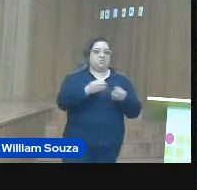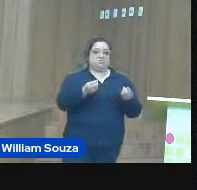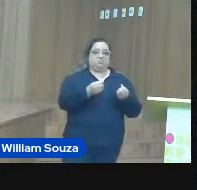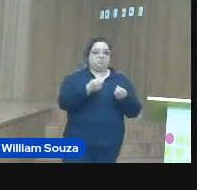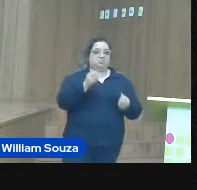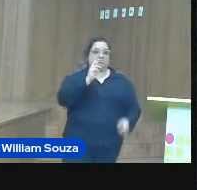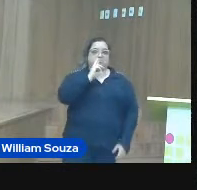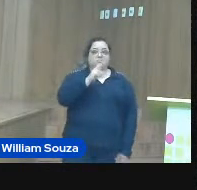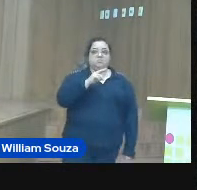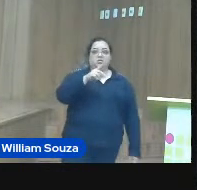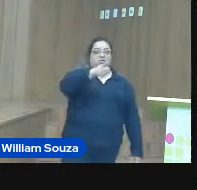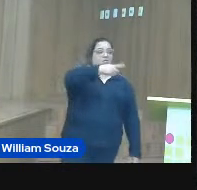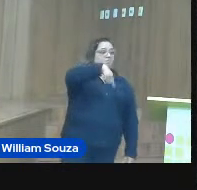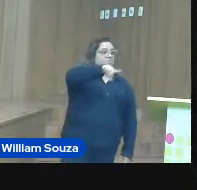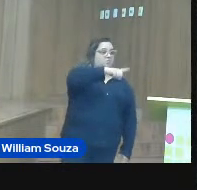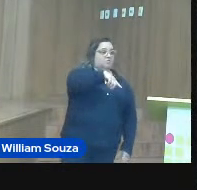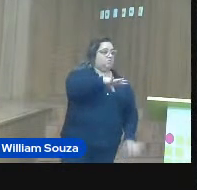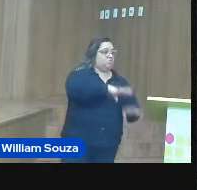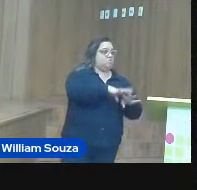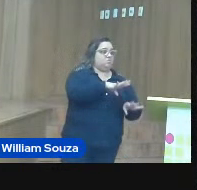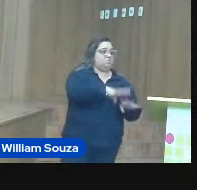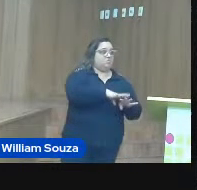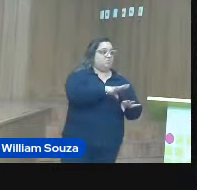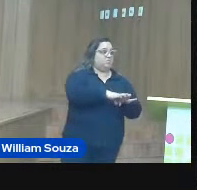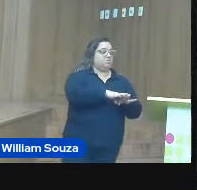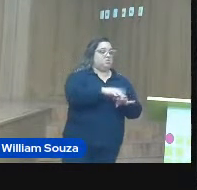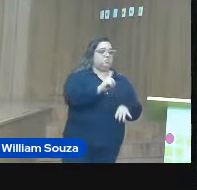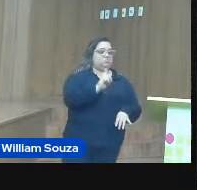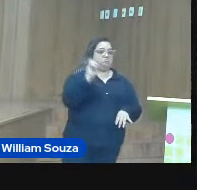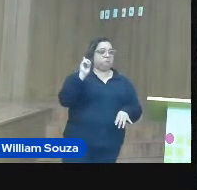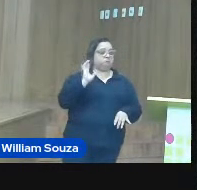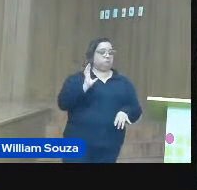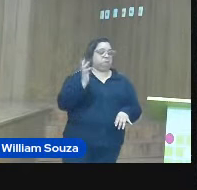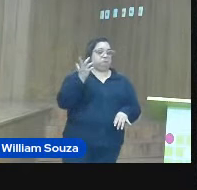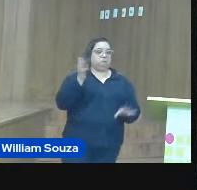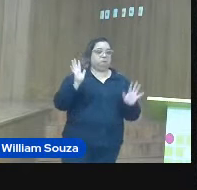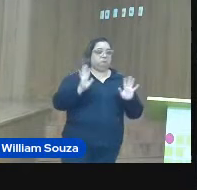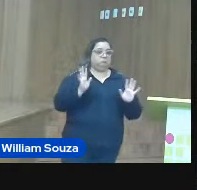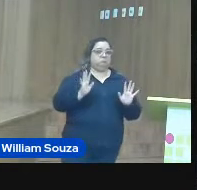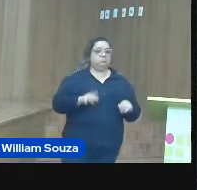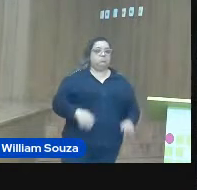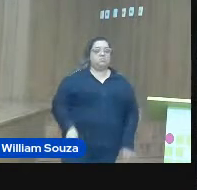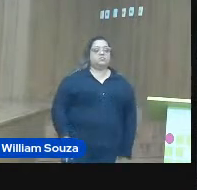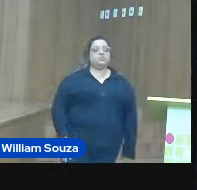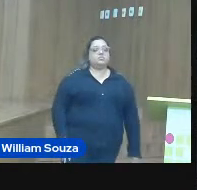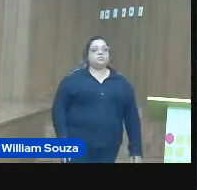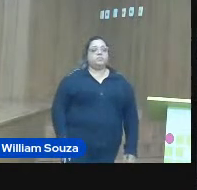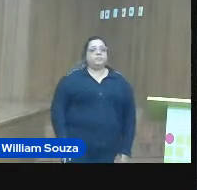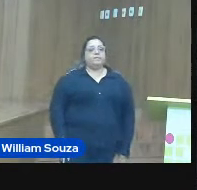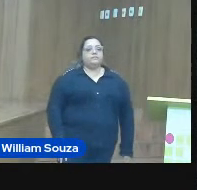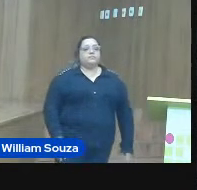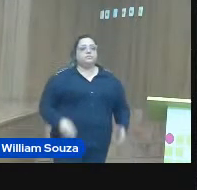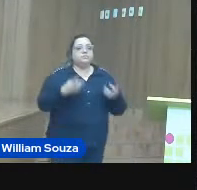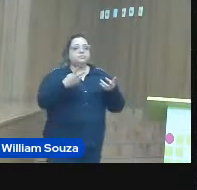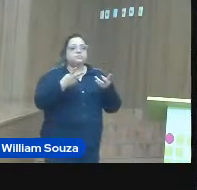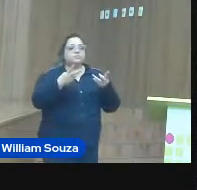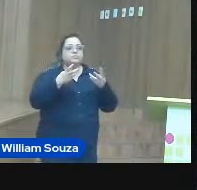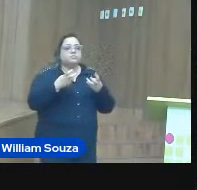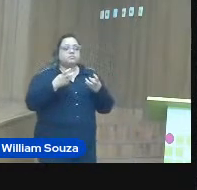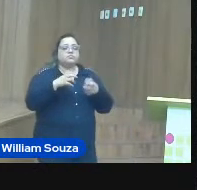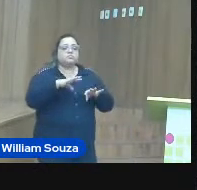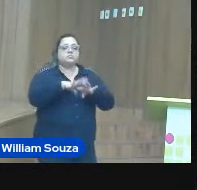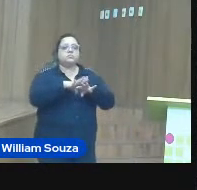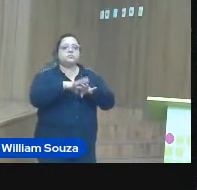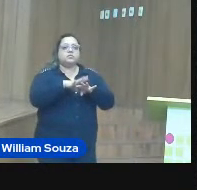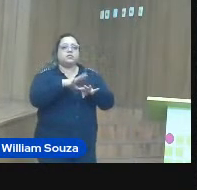Nenhum de vocês faz matemática assim. Então, isso, essa percepção da matemática como esse jogo, ela não